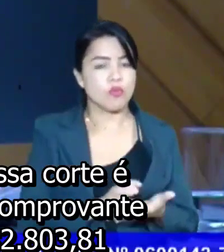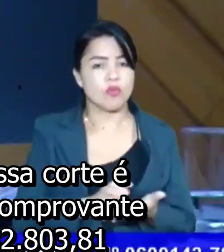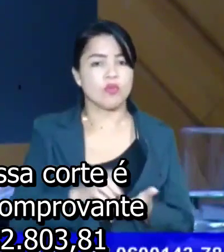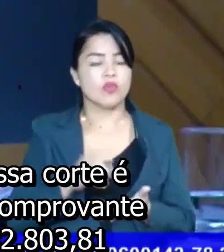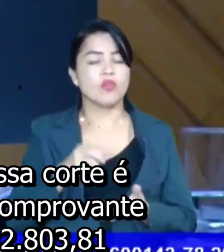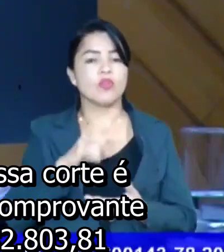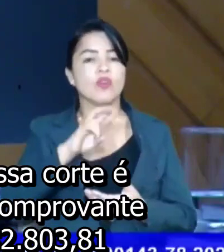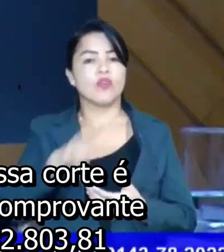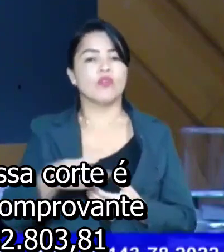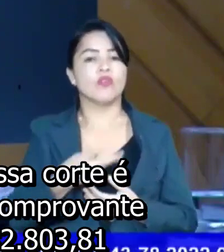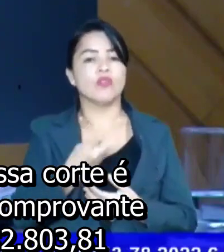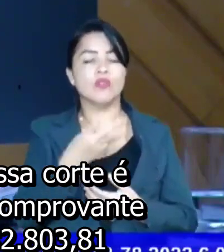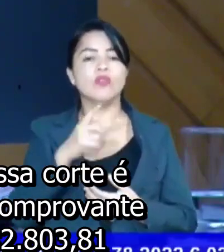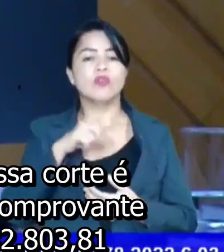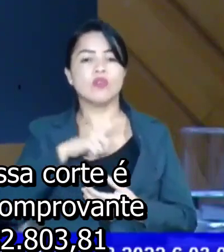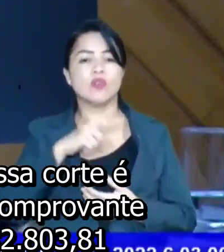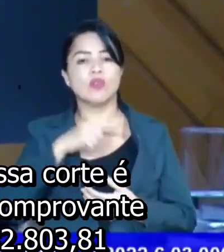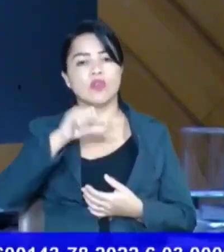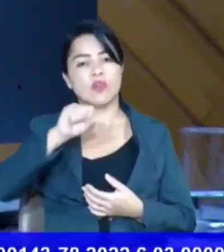valor de R$